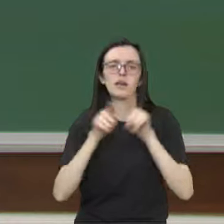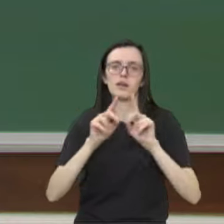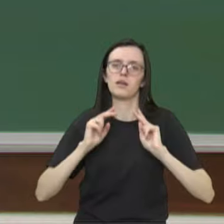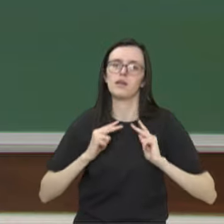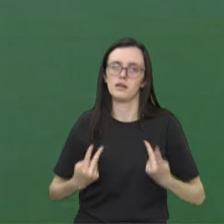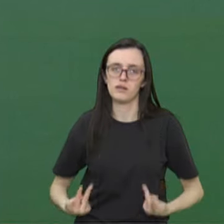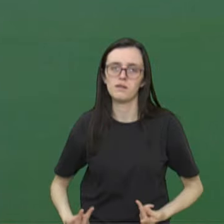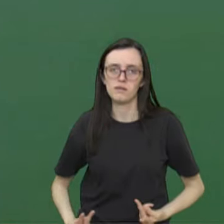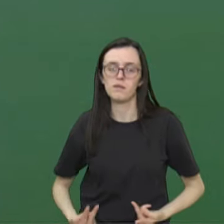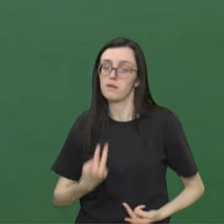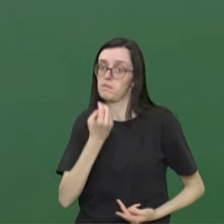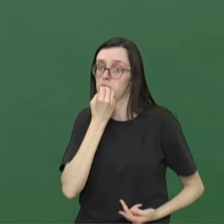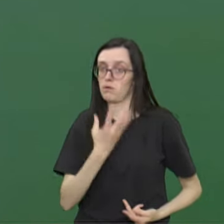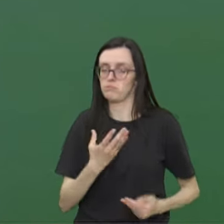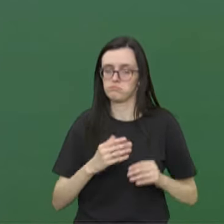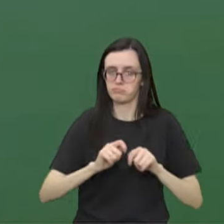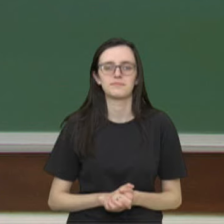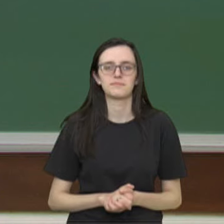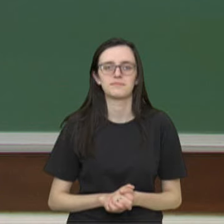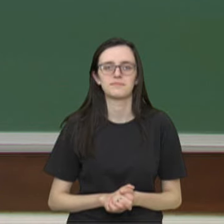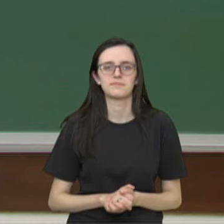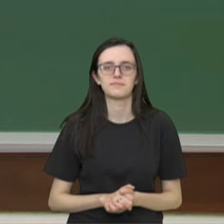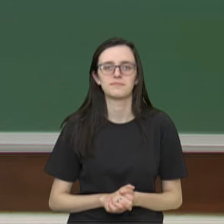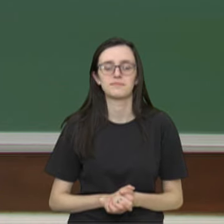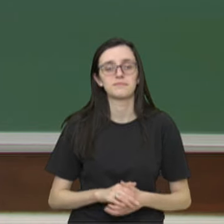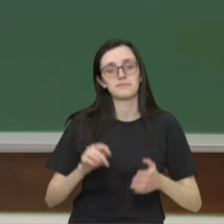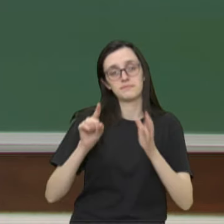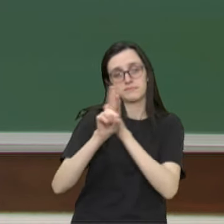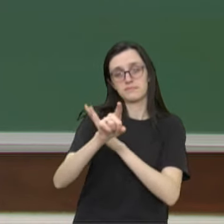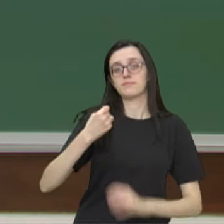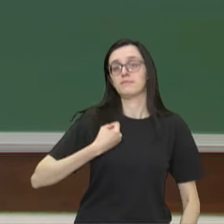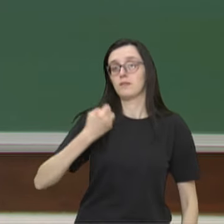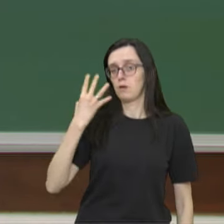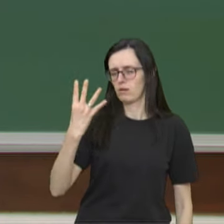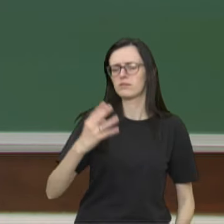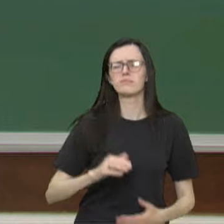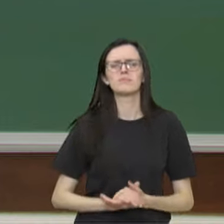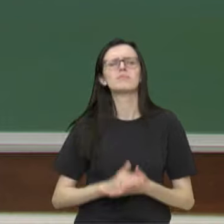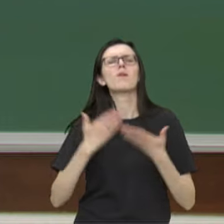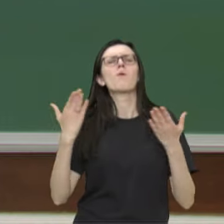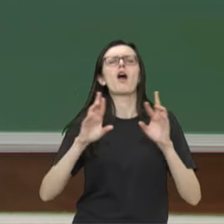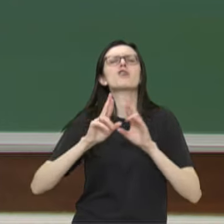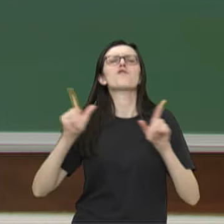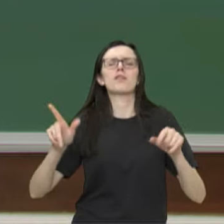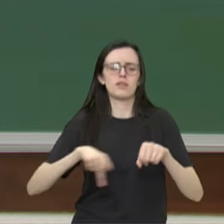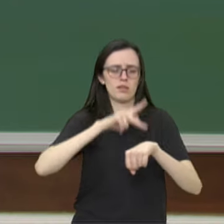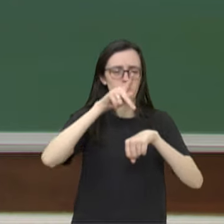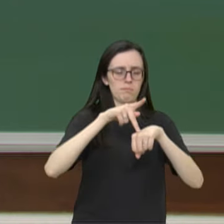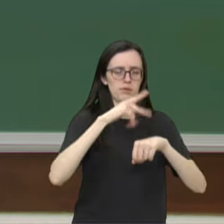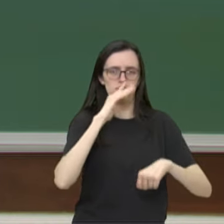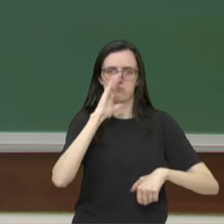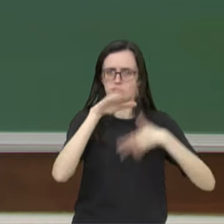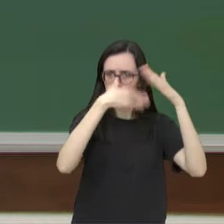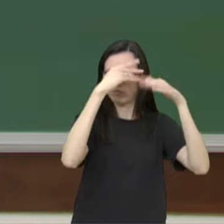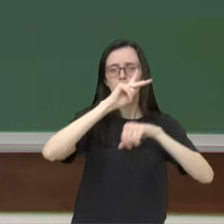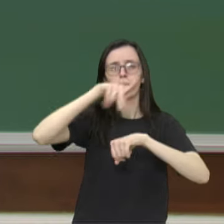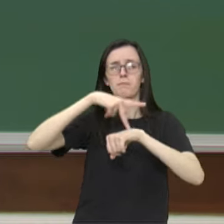humano muito grande, tá ok? Questão número 4. Qual é a diferença entre os países